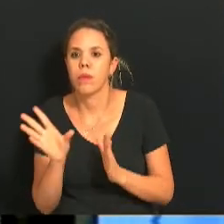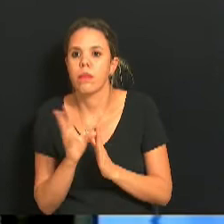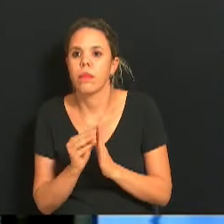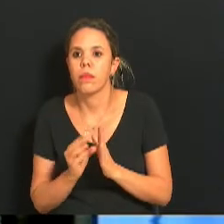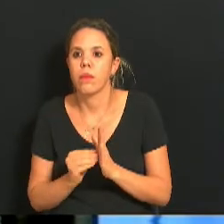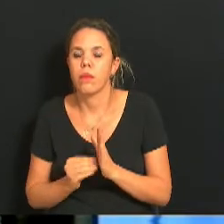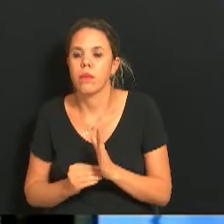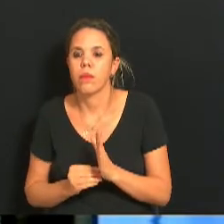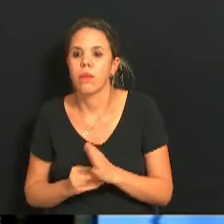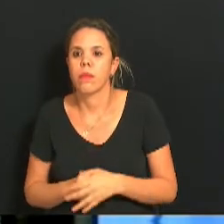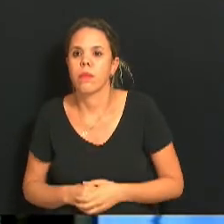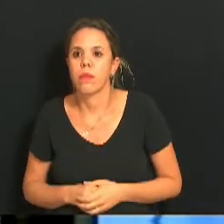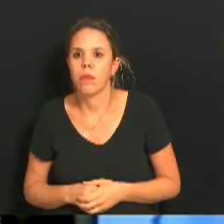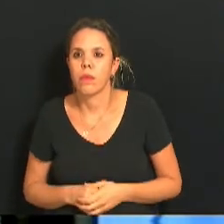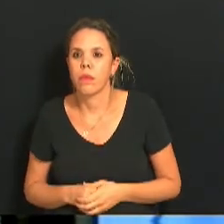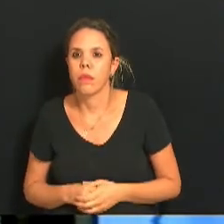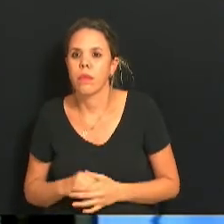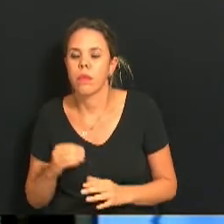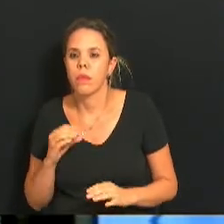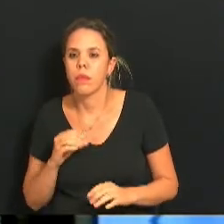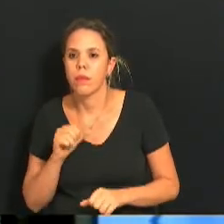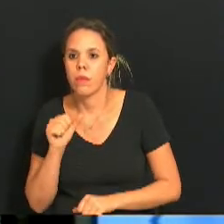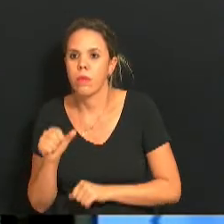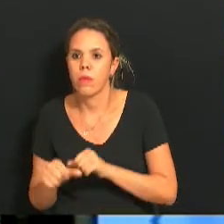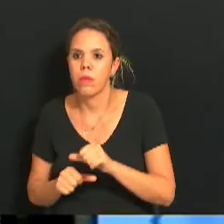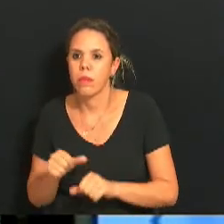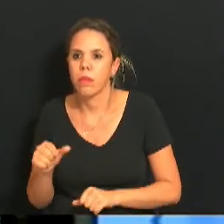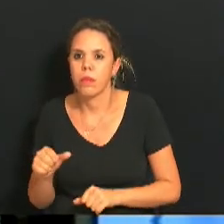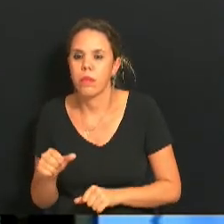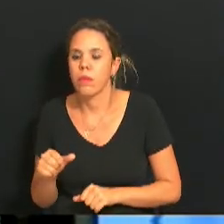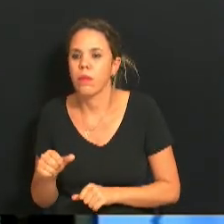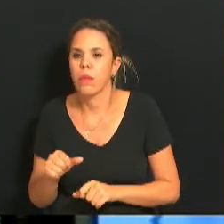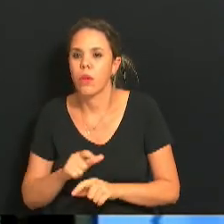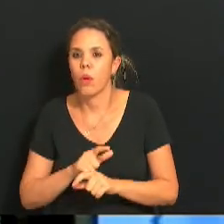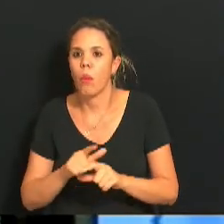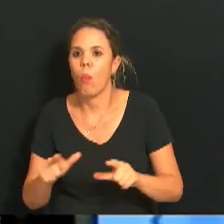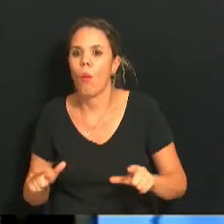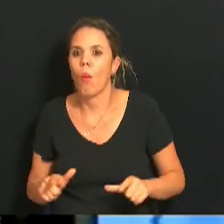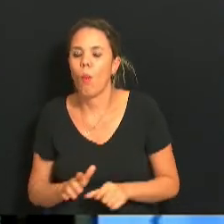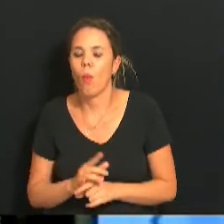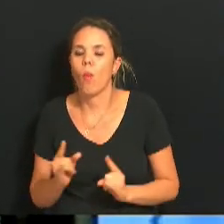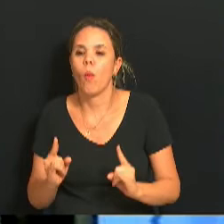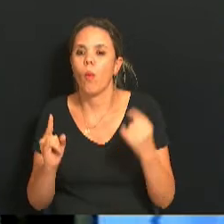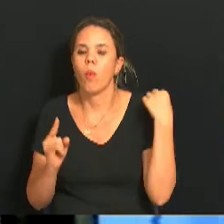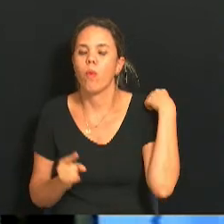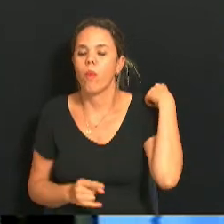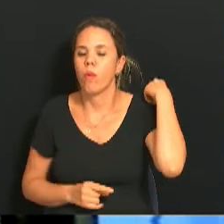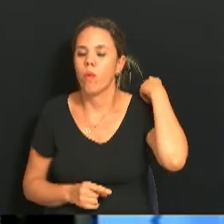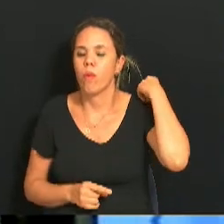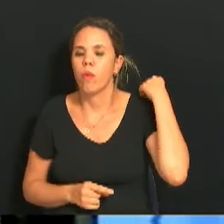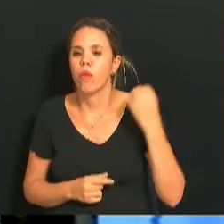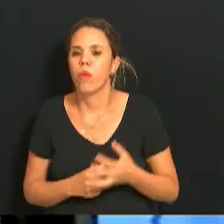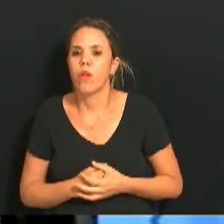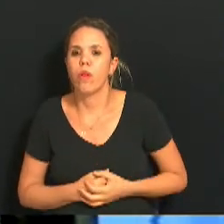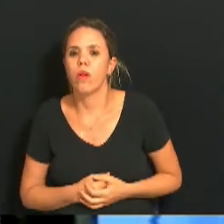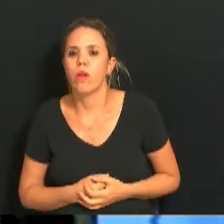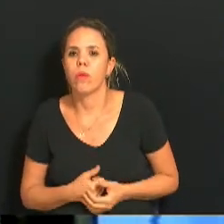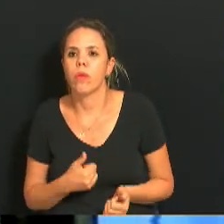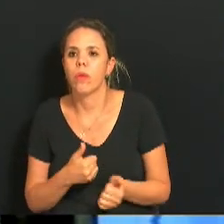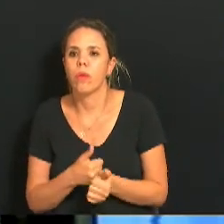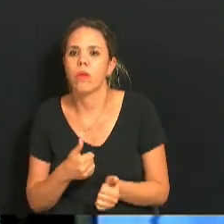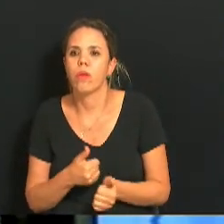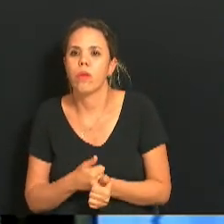Justamente esse essa articulação sua prima e cheios e vazios e nos artifícios são tombados e o Seu Dono